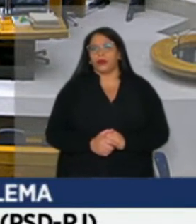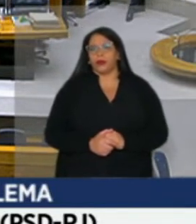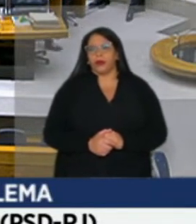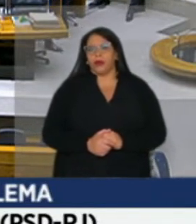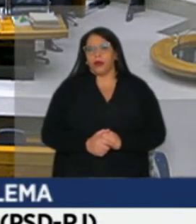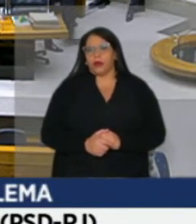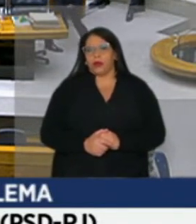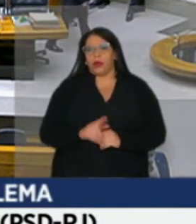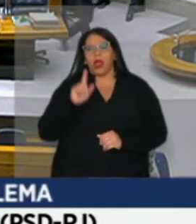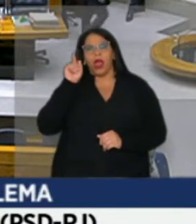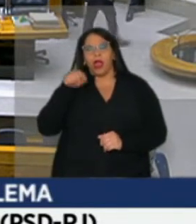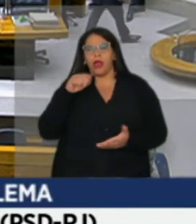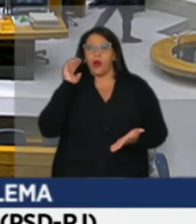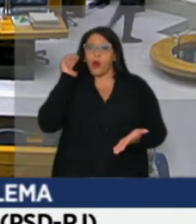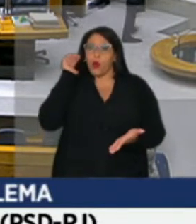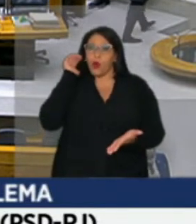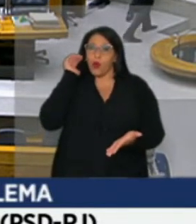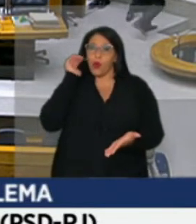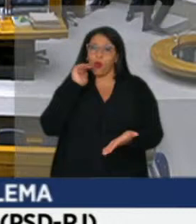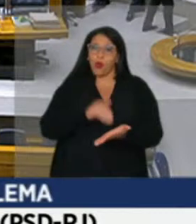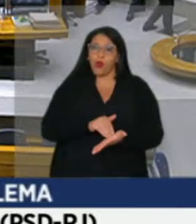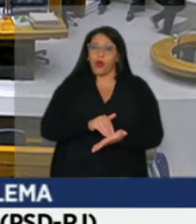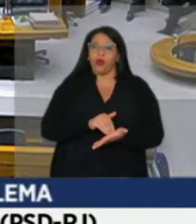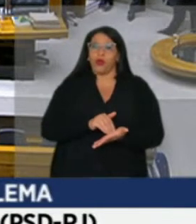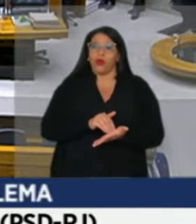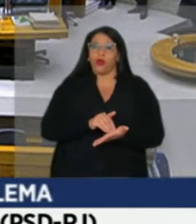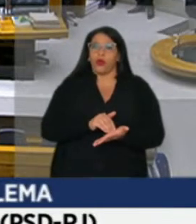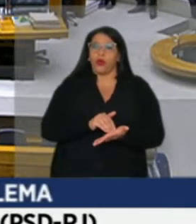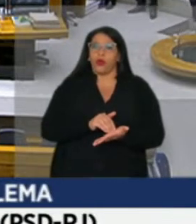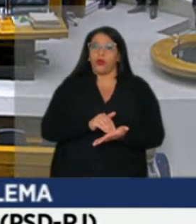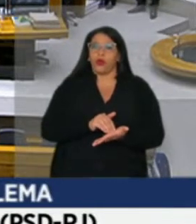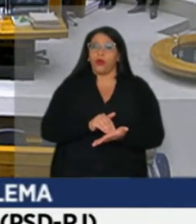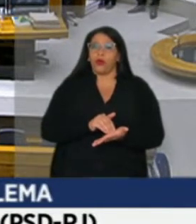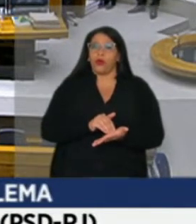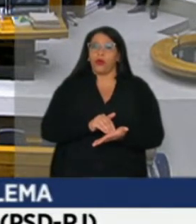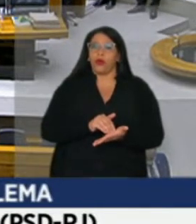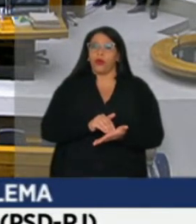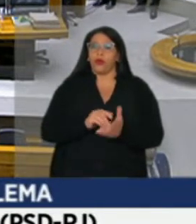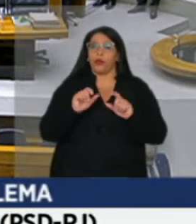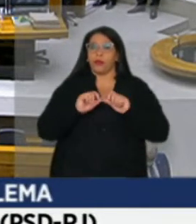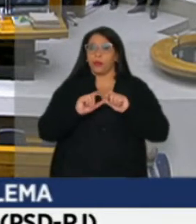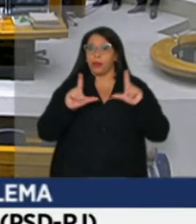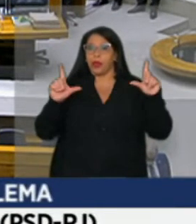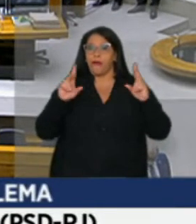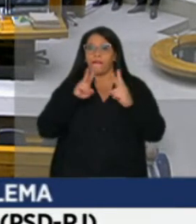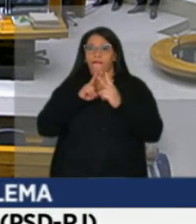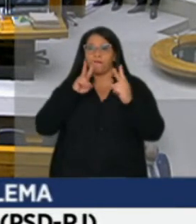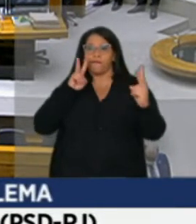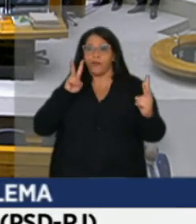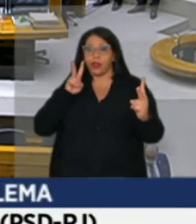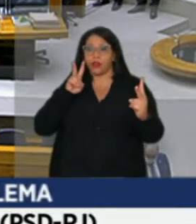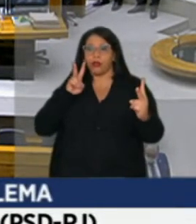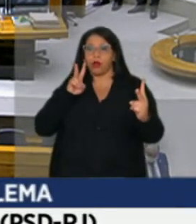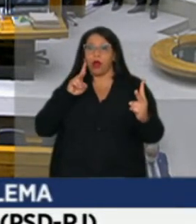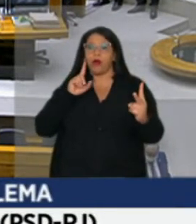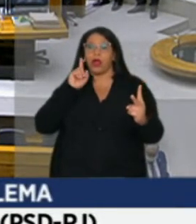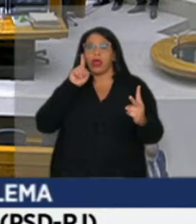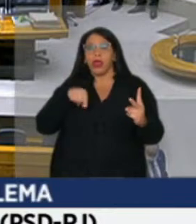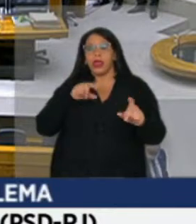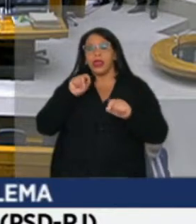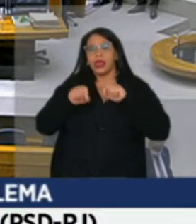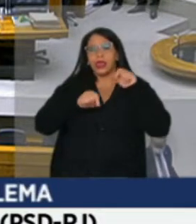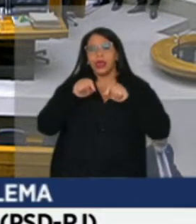Esse é o único item desta sessão plenária virtual da Câmara dos Deputados. Uma vez que